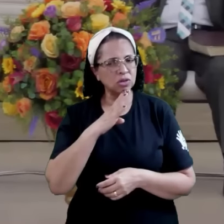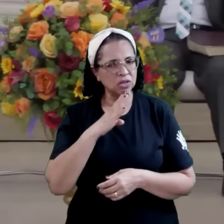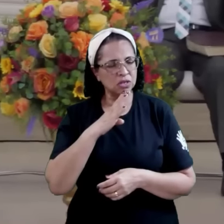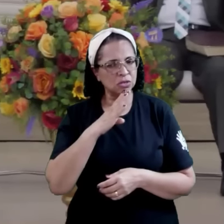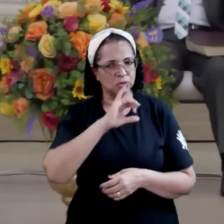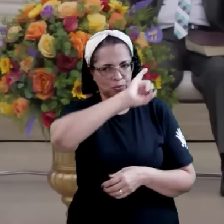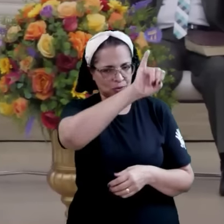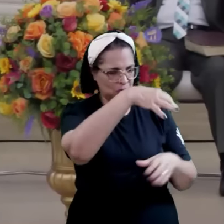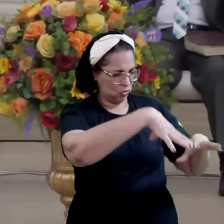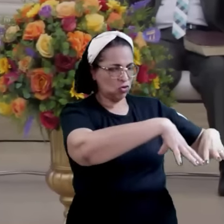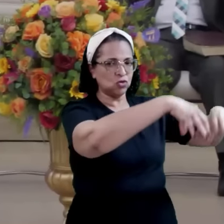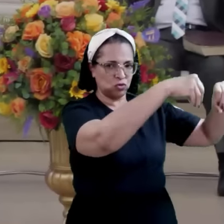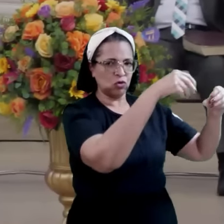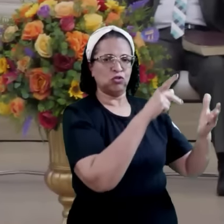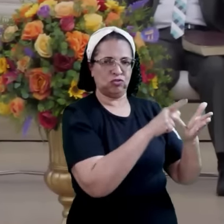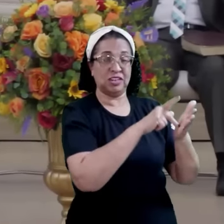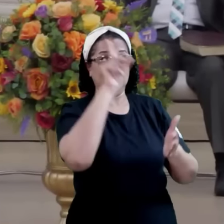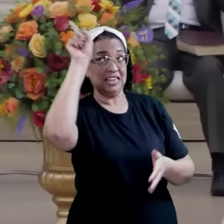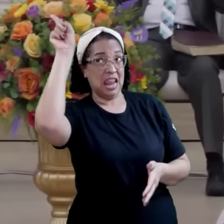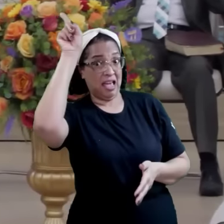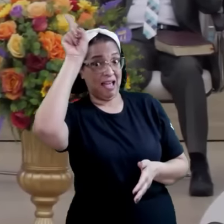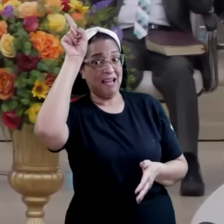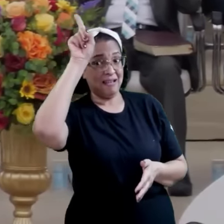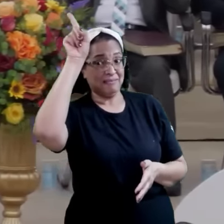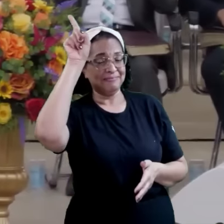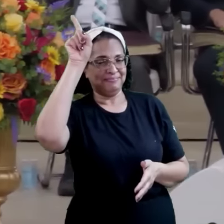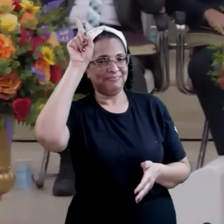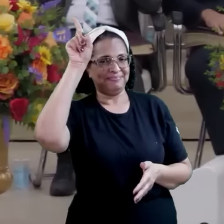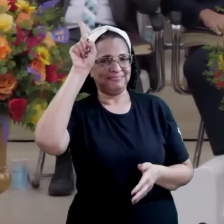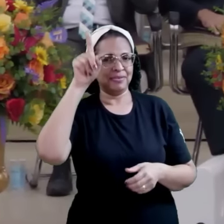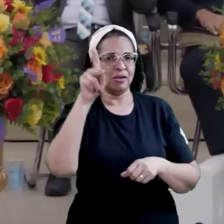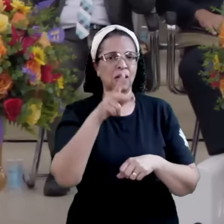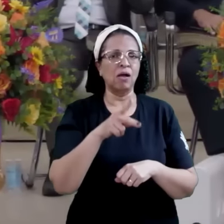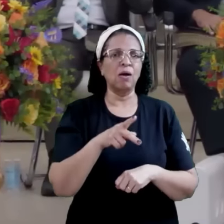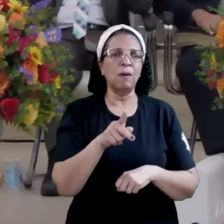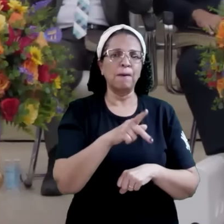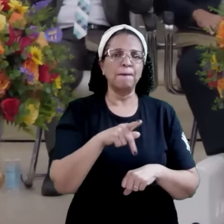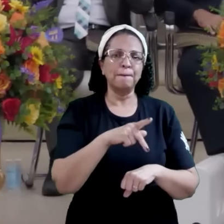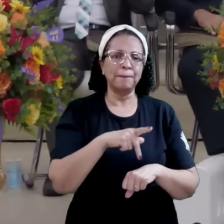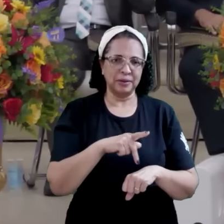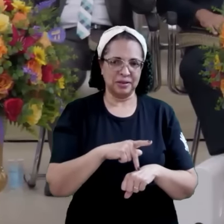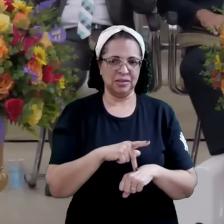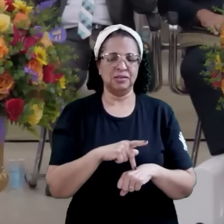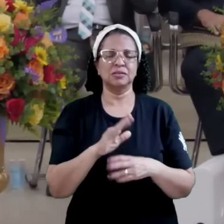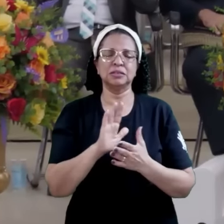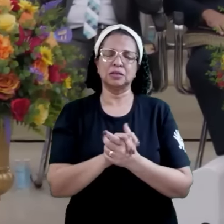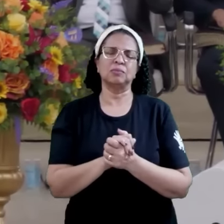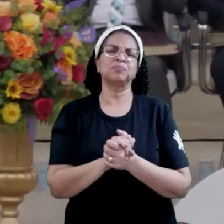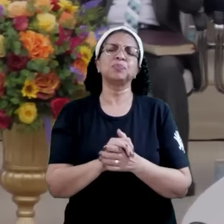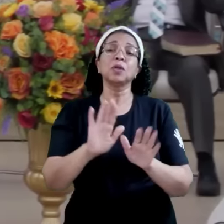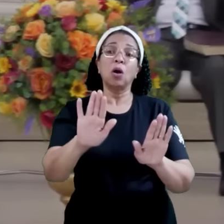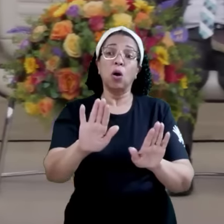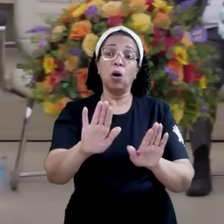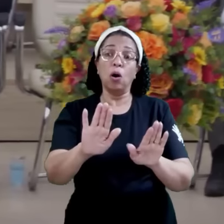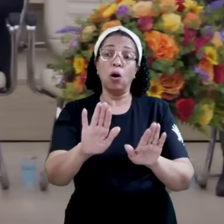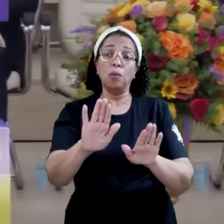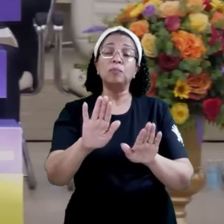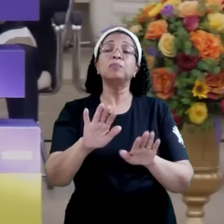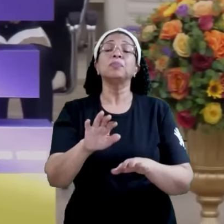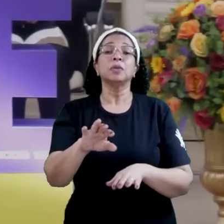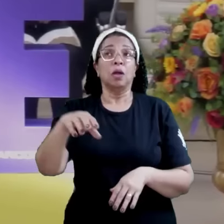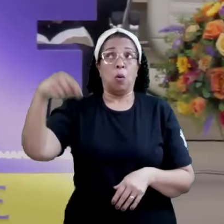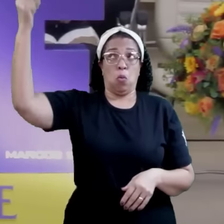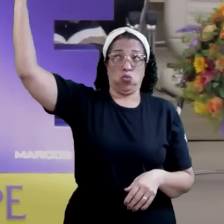encostar o ônibus descer do ônibus e disse ó sai do Sol porque o sol tá muito quente aí tinha uma sombra entramos debaixo da